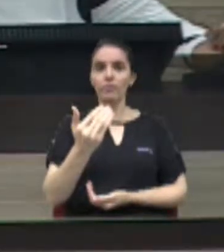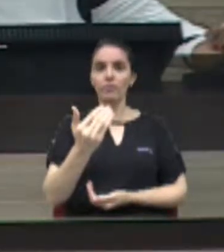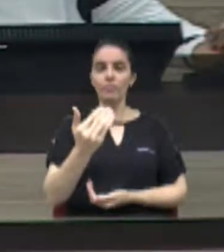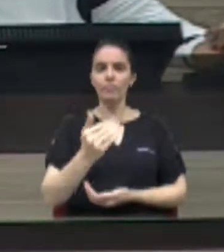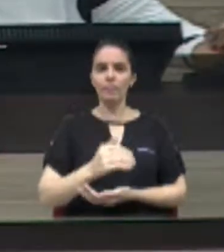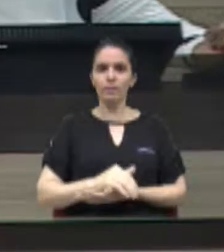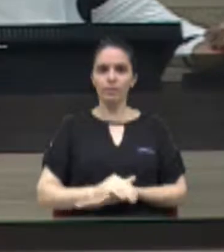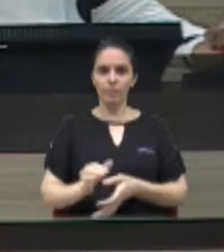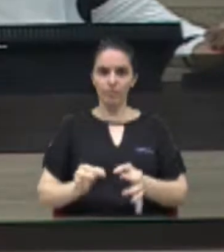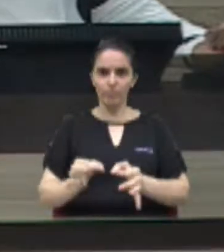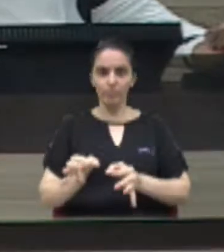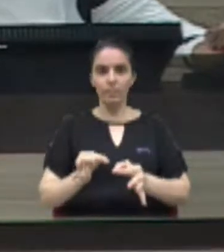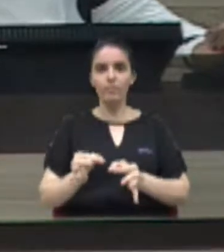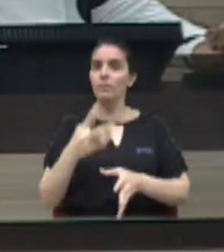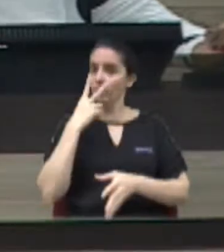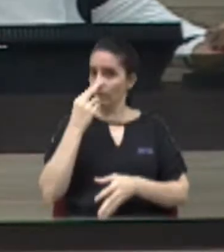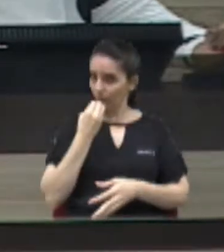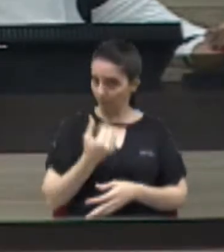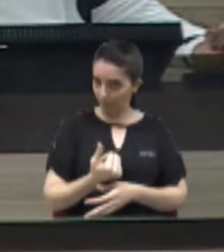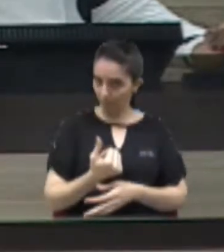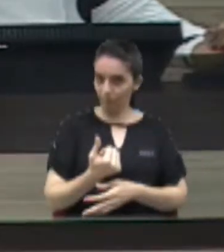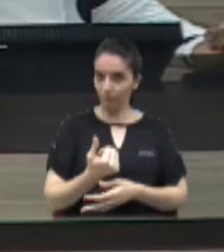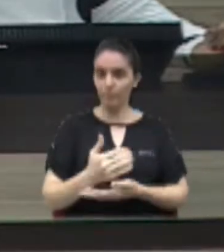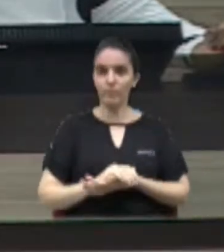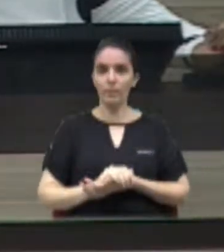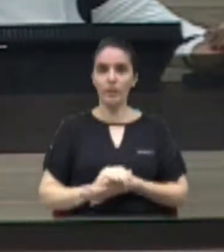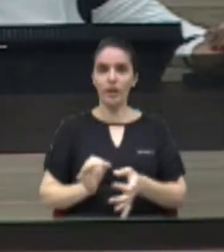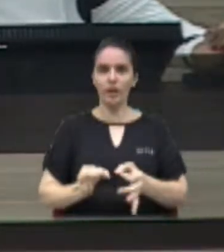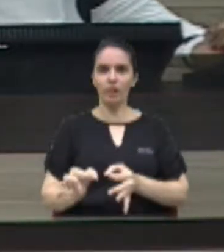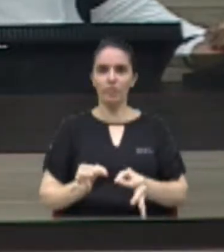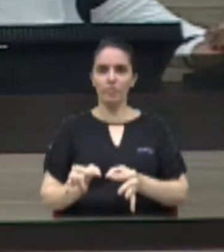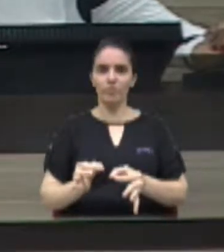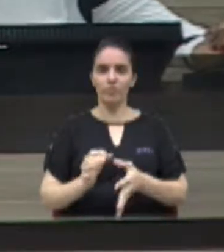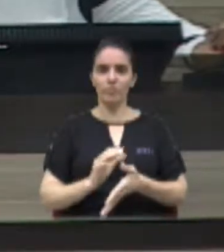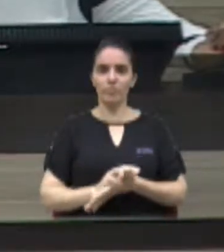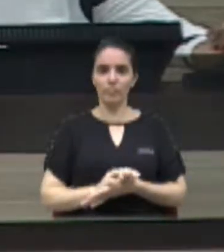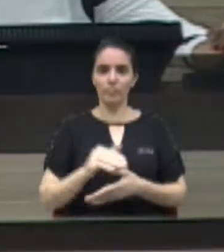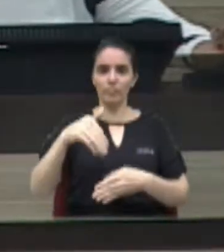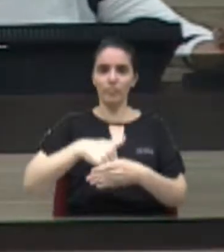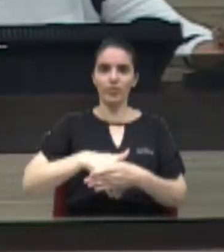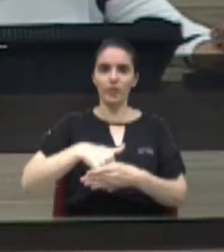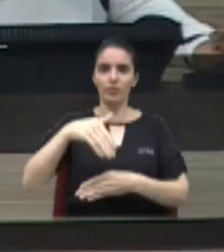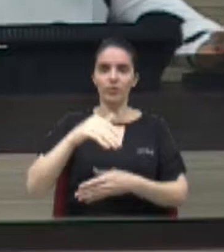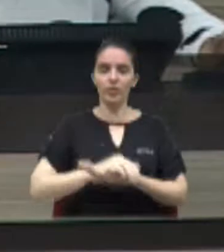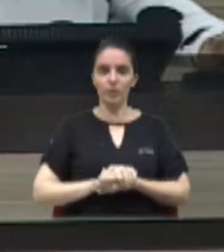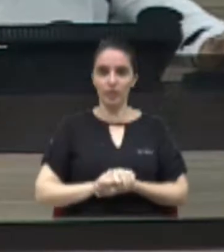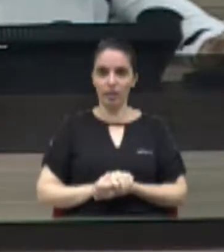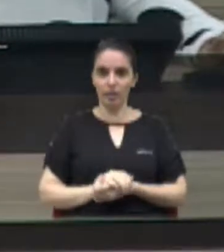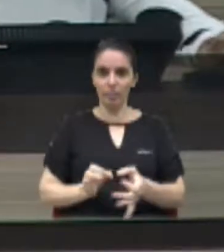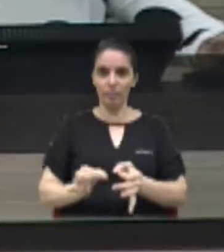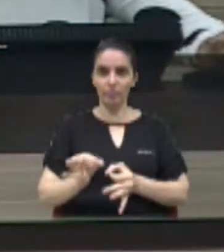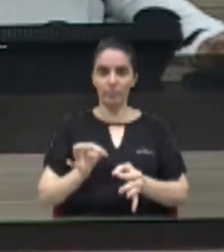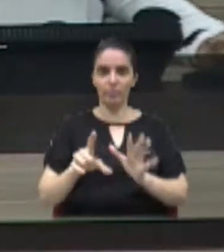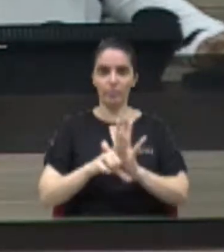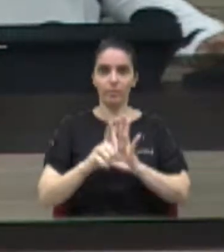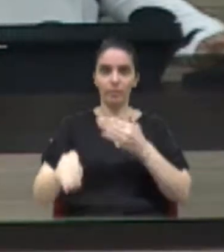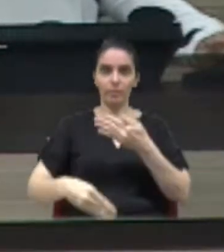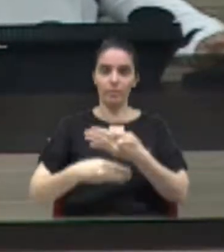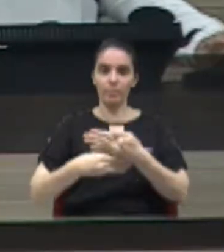o projeto tem parecer favorável, então o projeto está apto a ir à votação. Projeto de lei complementar